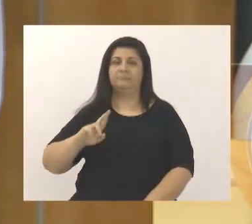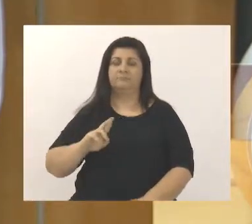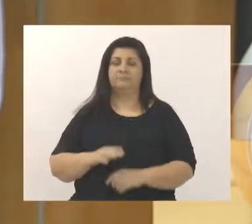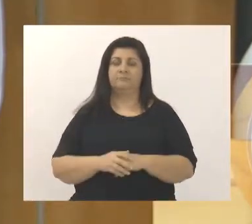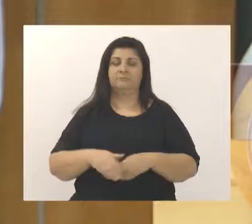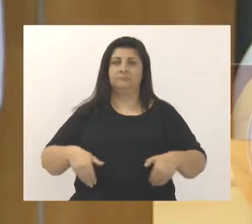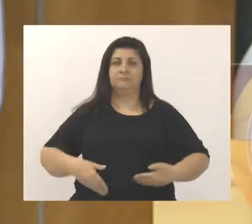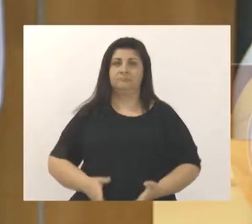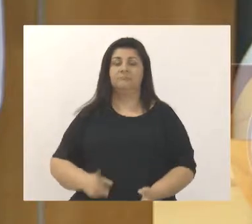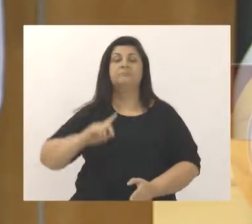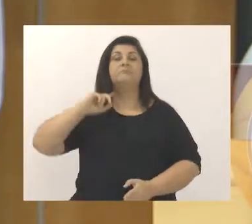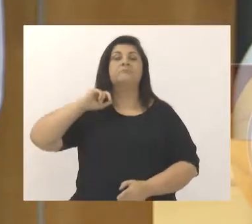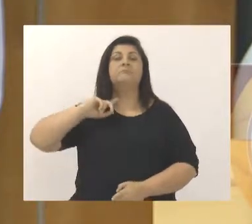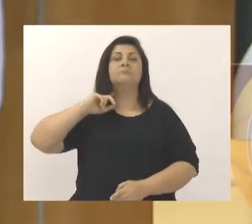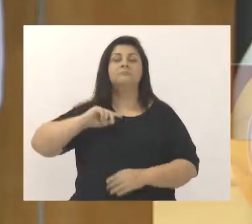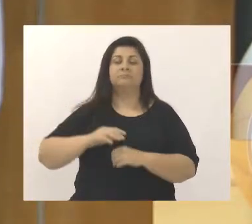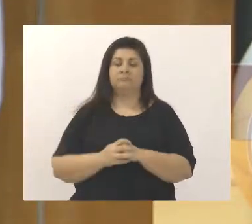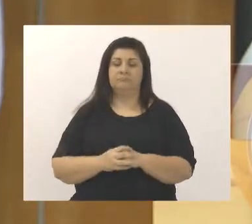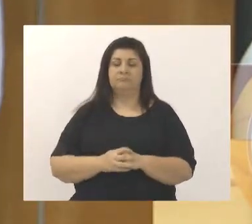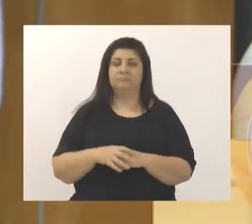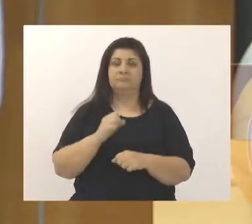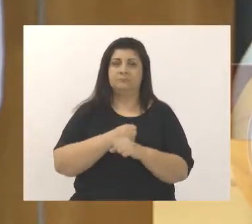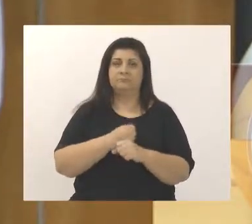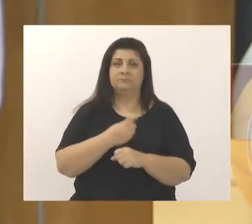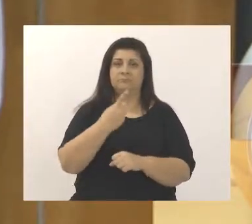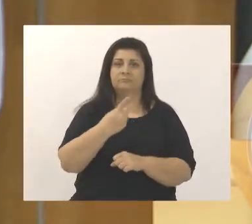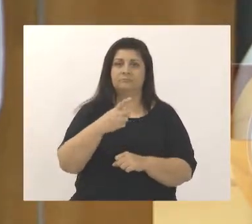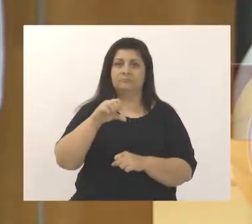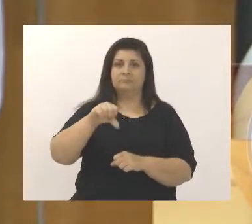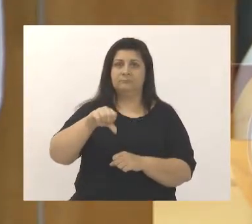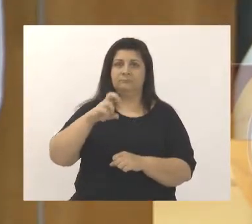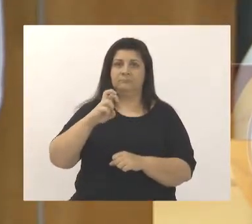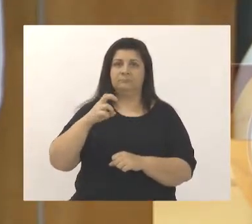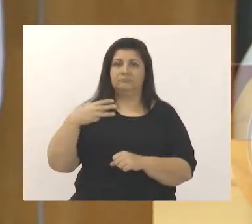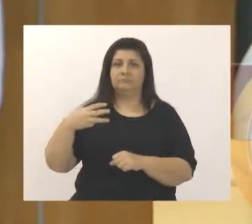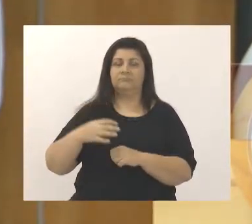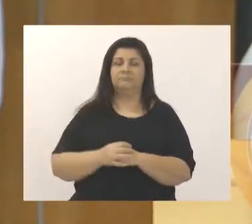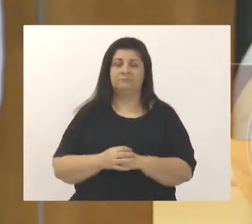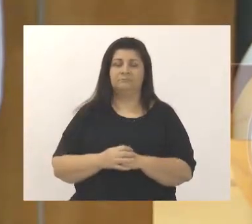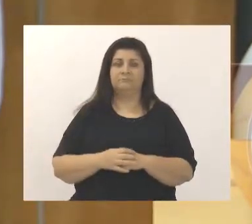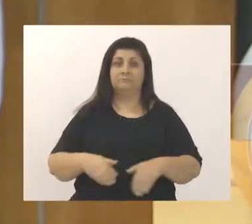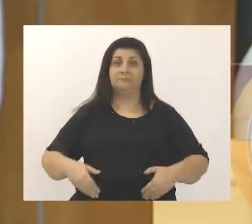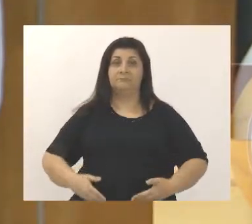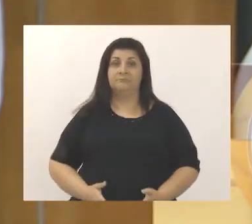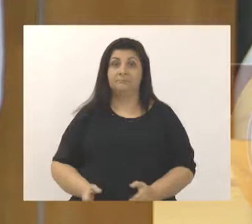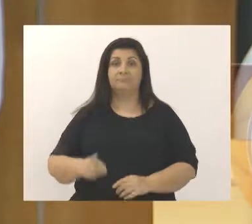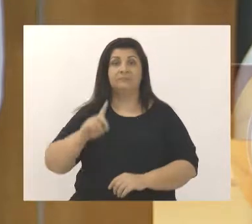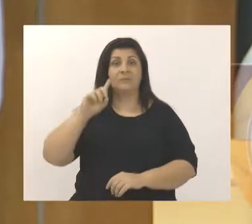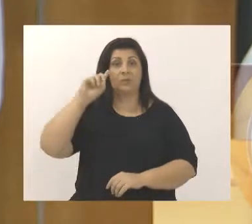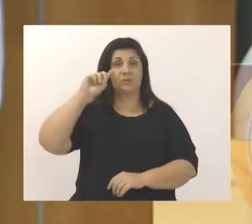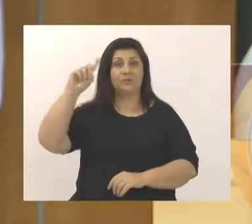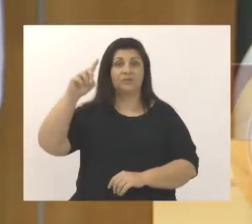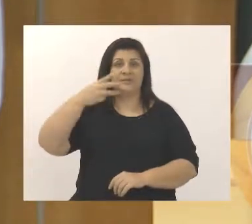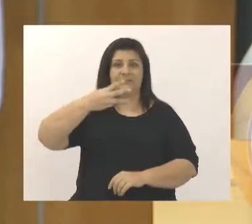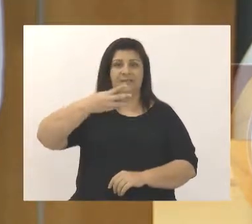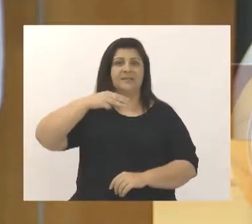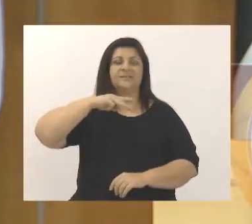Minas Gerais no dia 8 de março de 1953. Tive o privilégio de nascer no Dia das Mulheres.